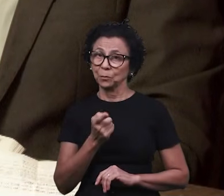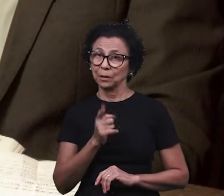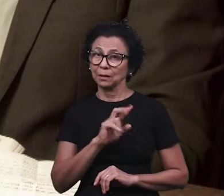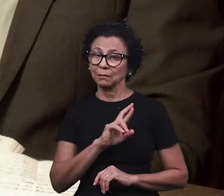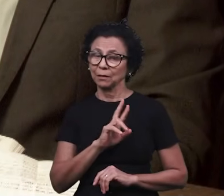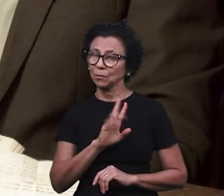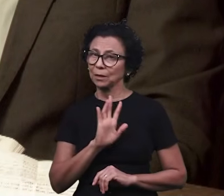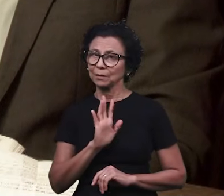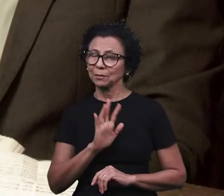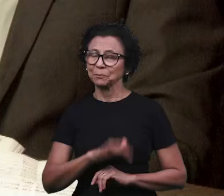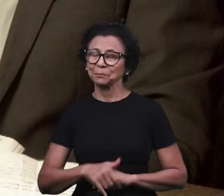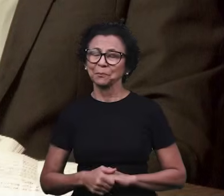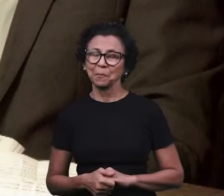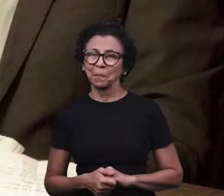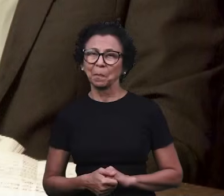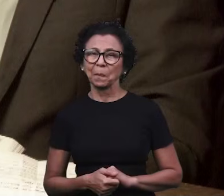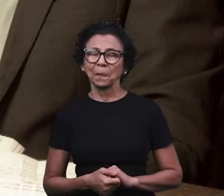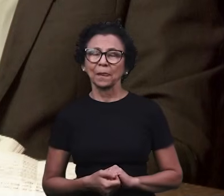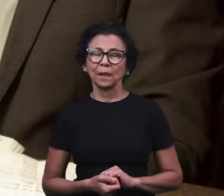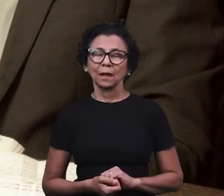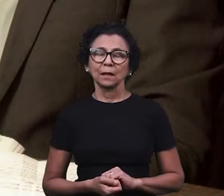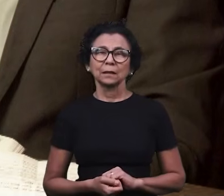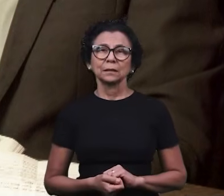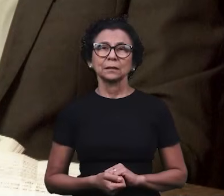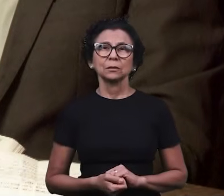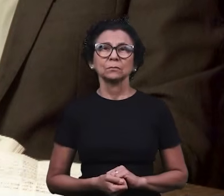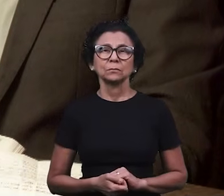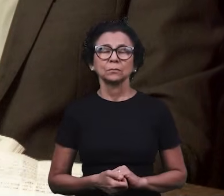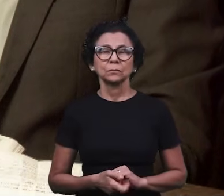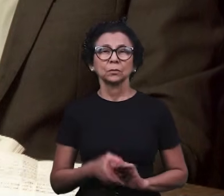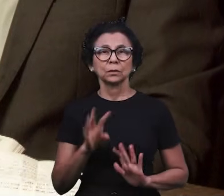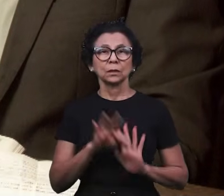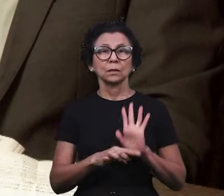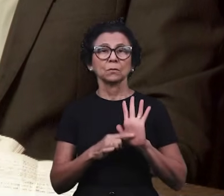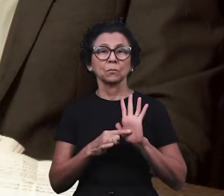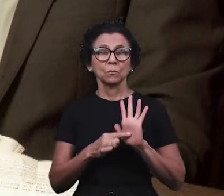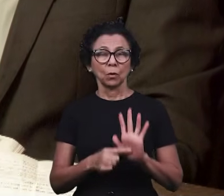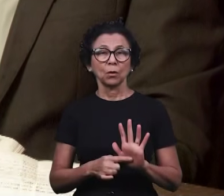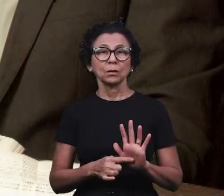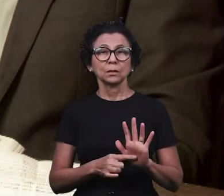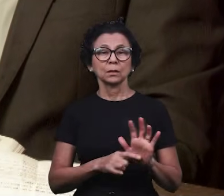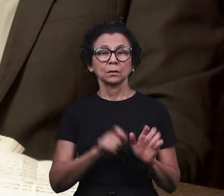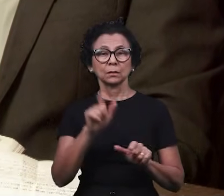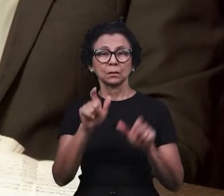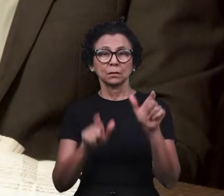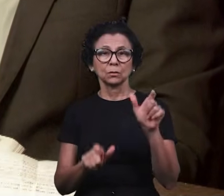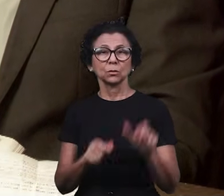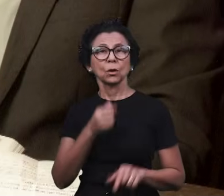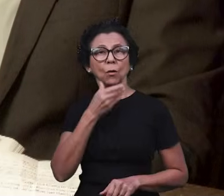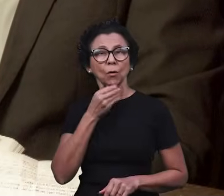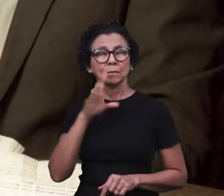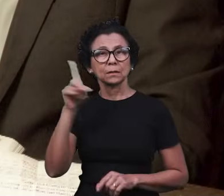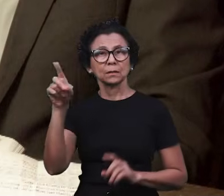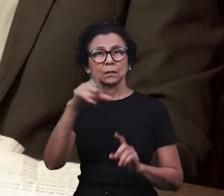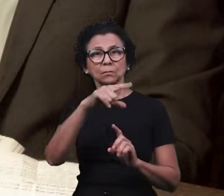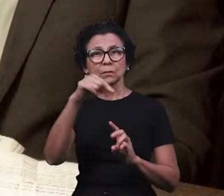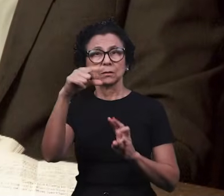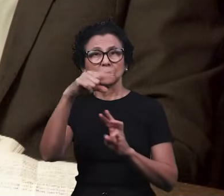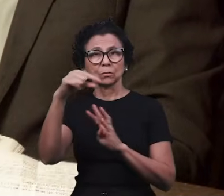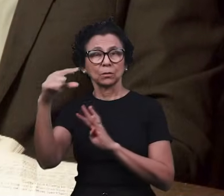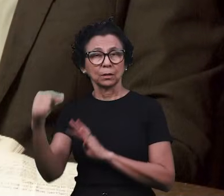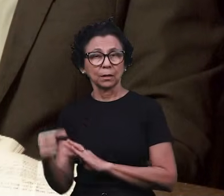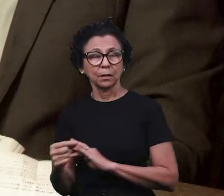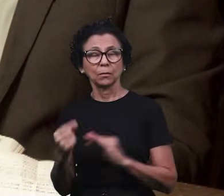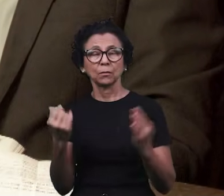é. Nesse capítulo nós vamos ver que eles tipificam profeticamente Arão ali como